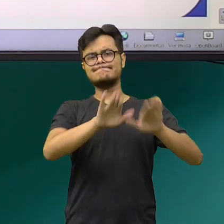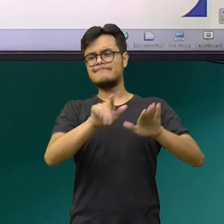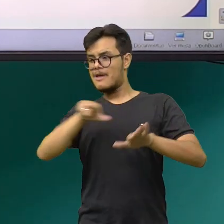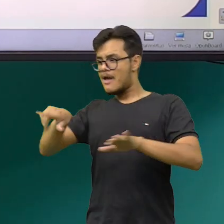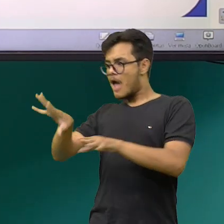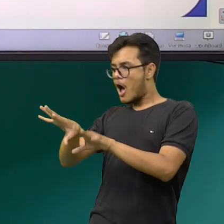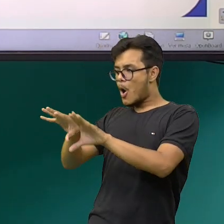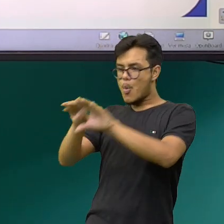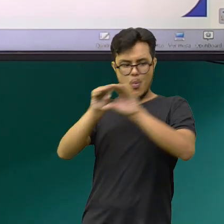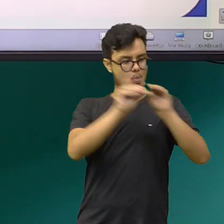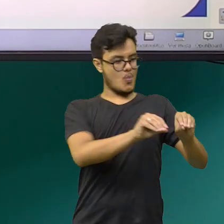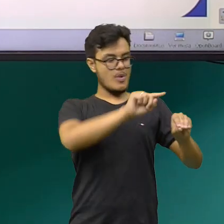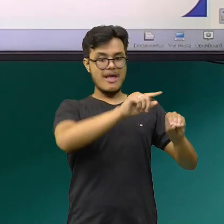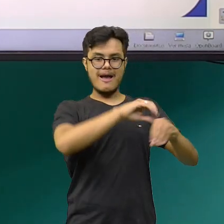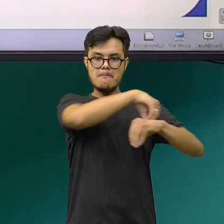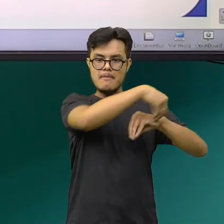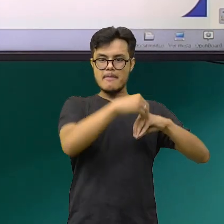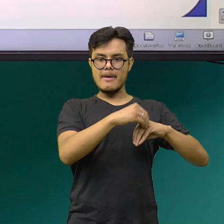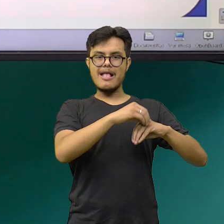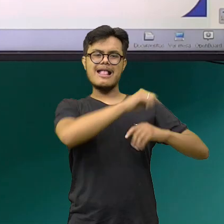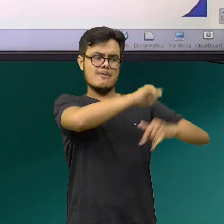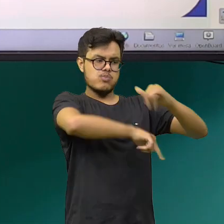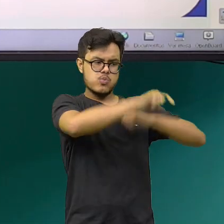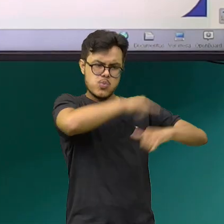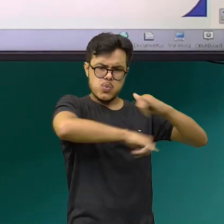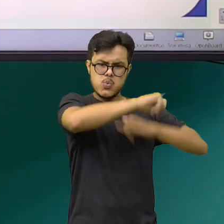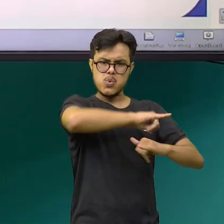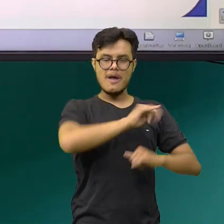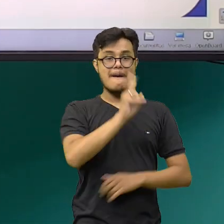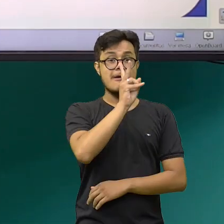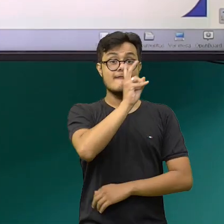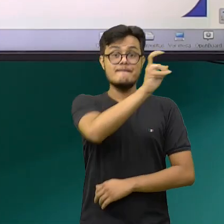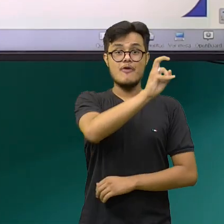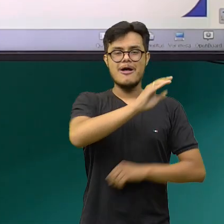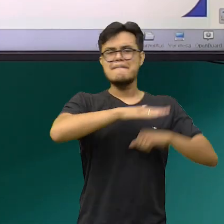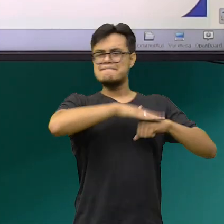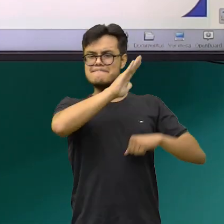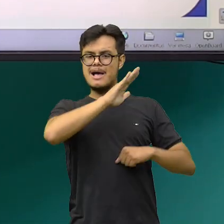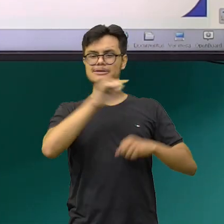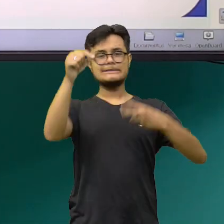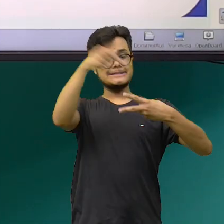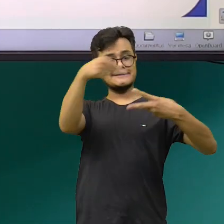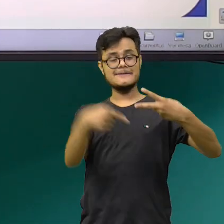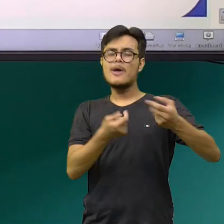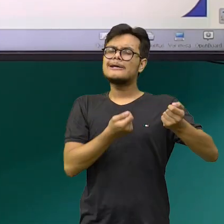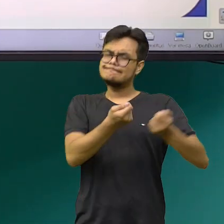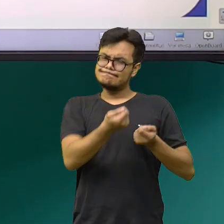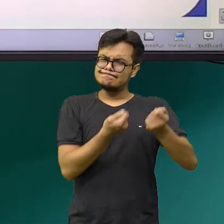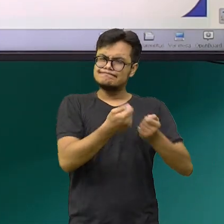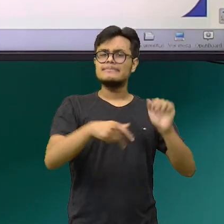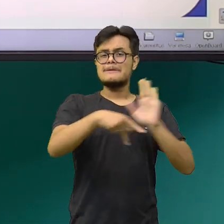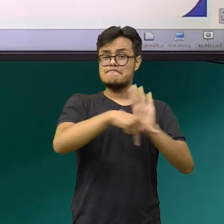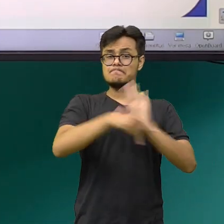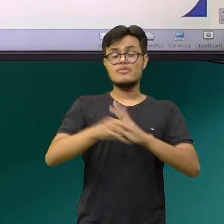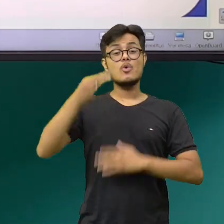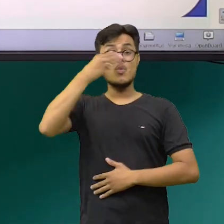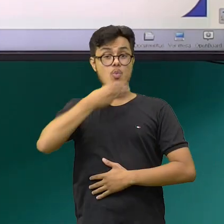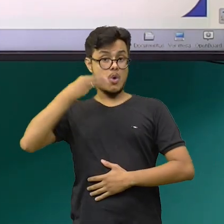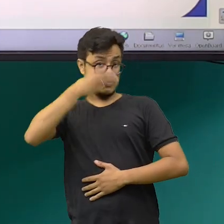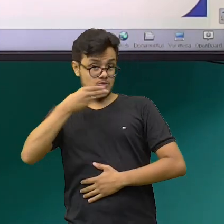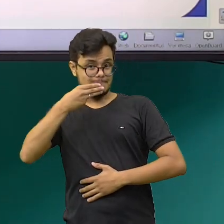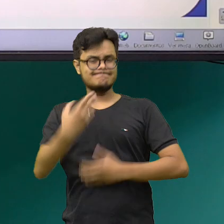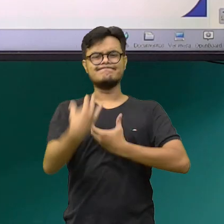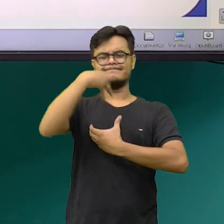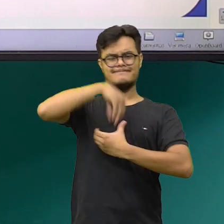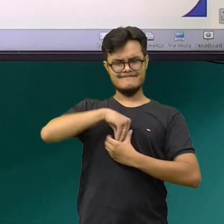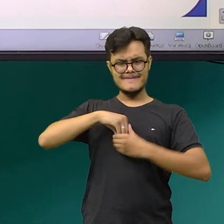os níveis glicêmicos. Dessa forma, o glucagon e a insulina, eles fazem o equilíbrio da quantidade